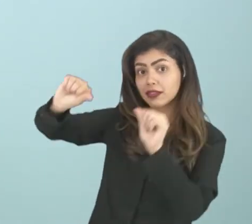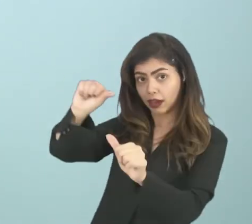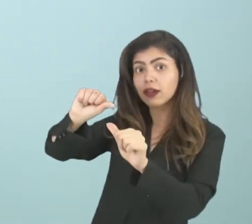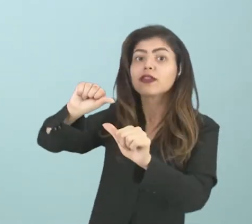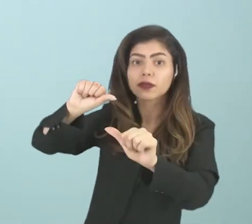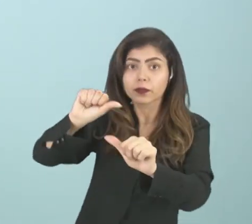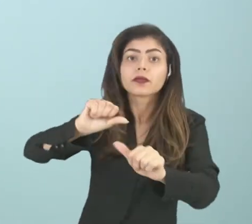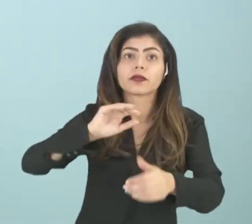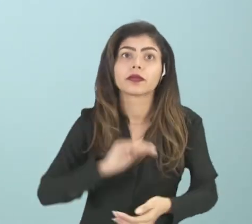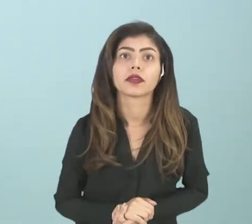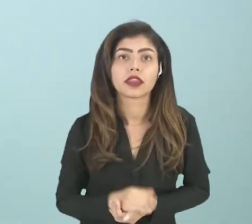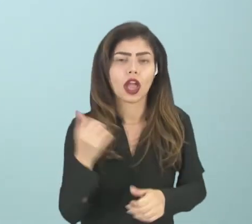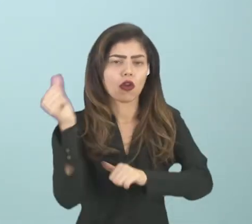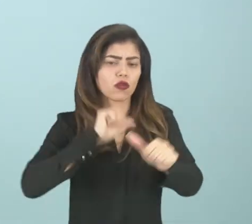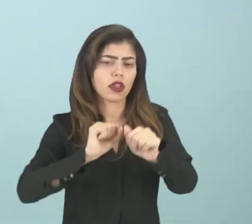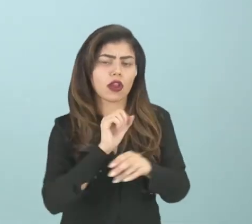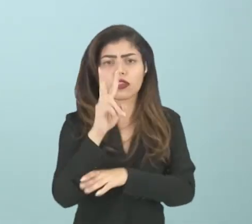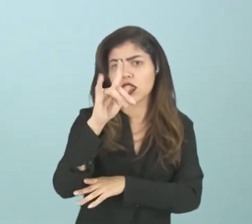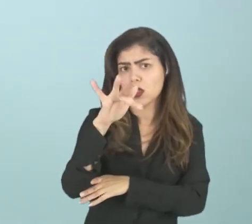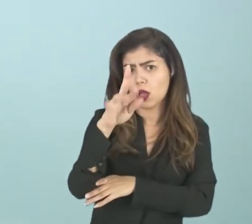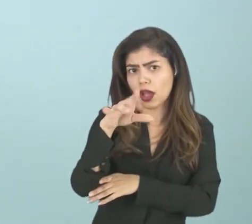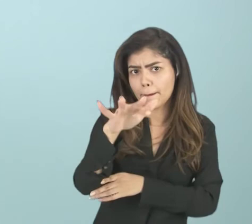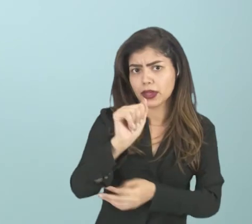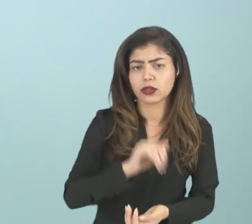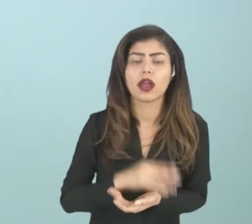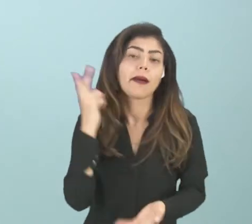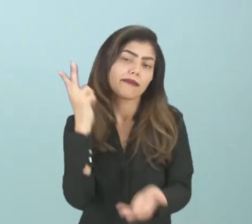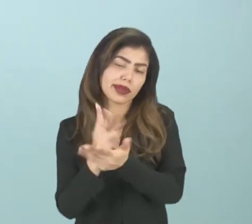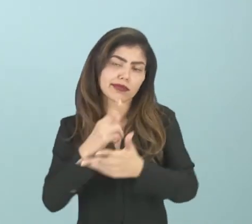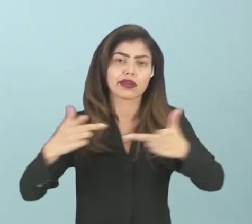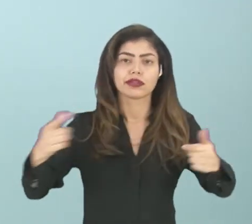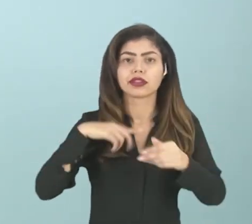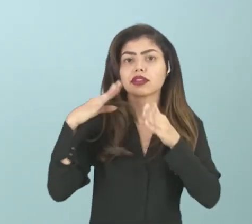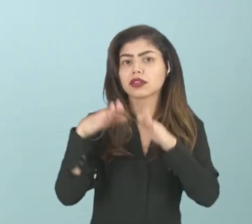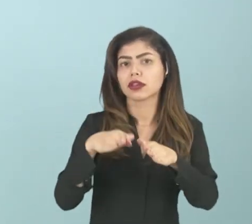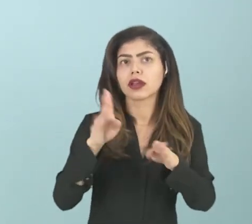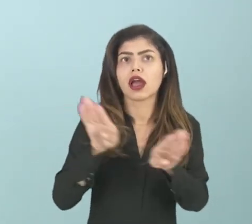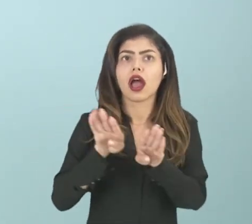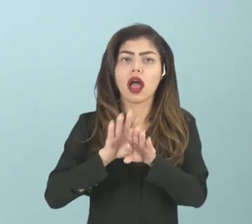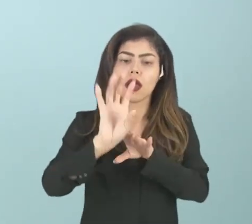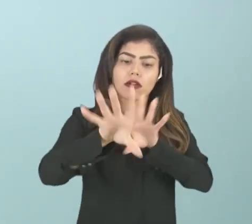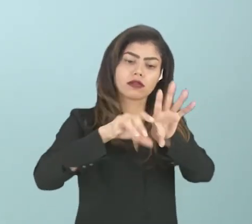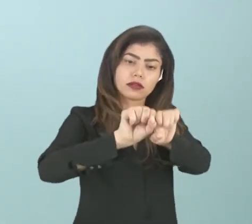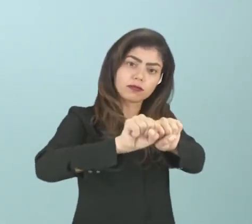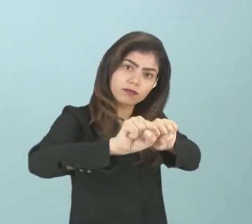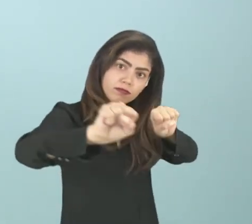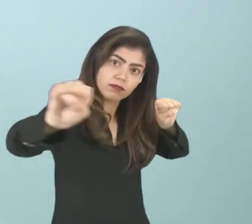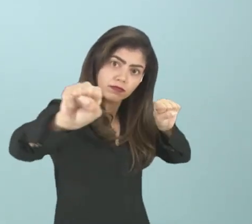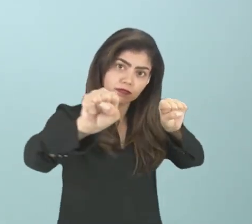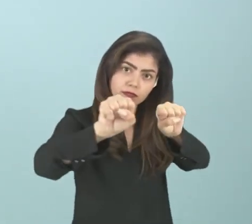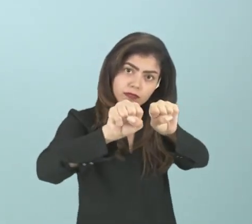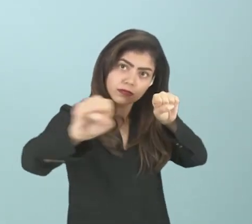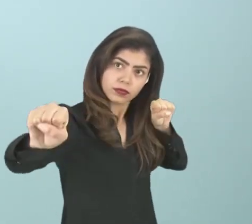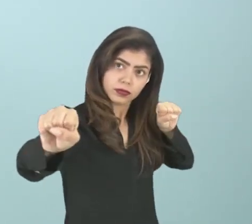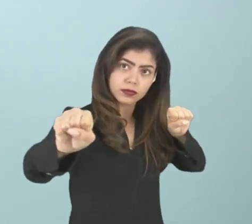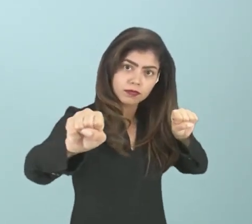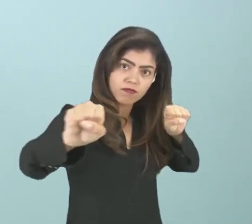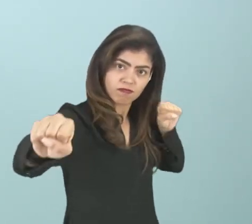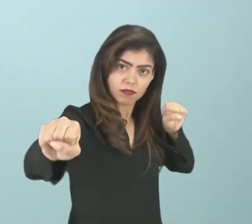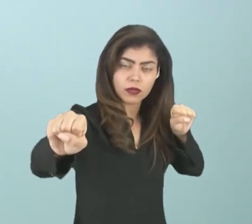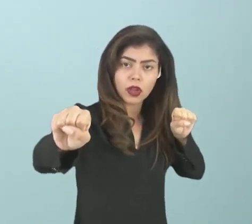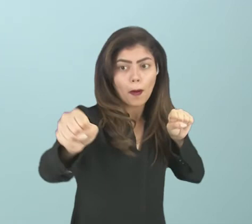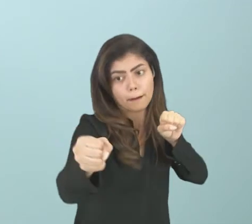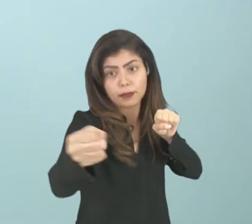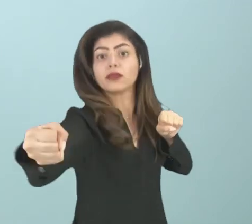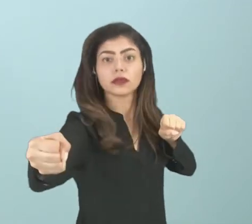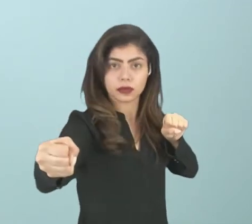elástica agindo contrário ao deslocamento. A mesma coisa vale quando eu estou deformando a mola, comprimindo a mola. Eu estou empurrando para um